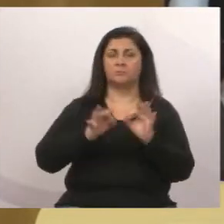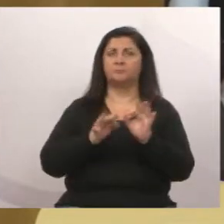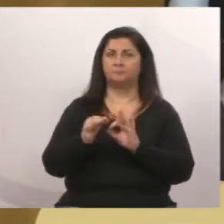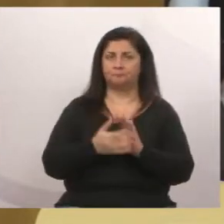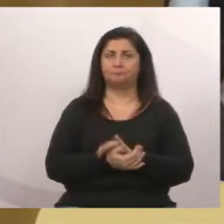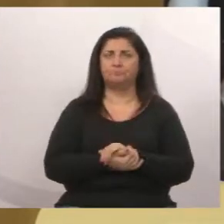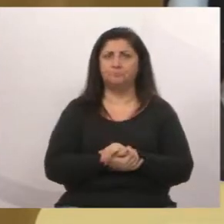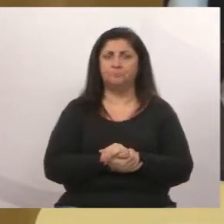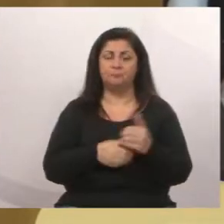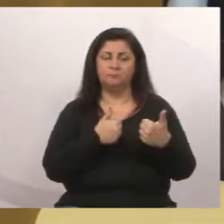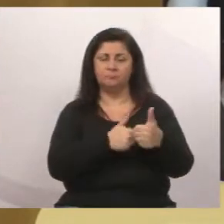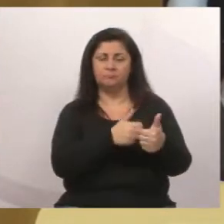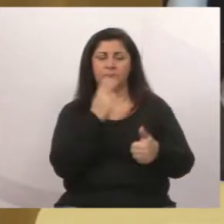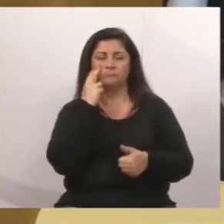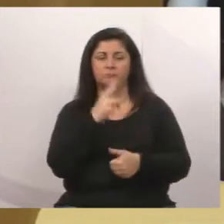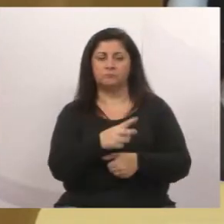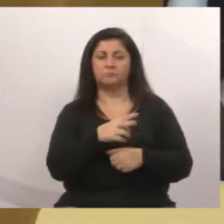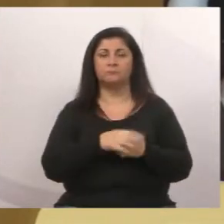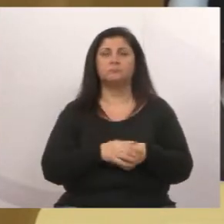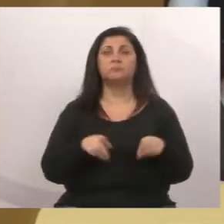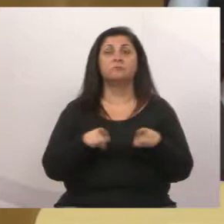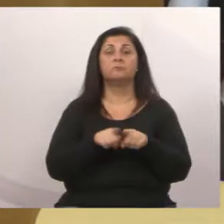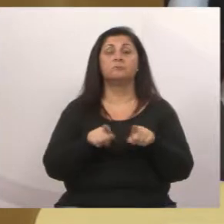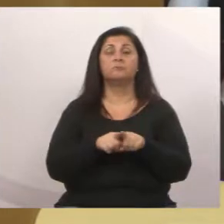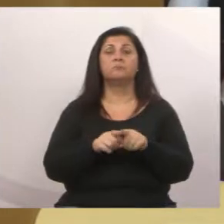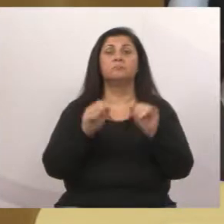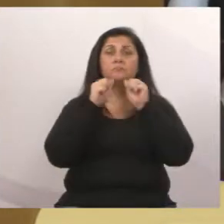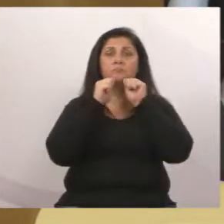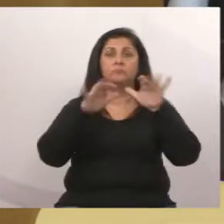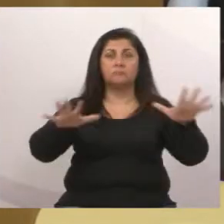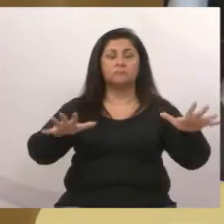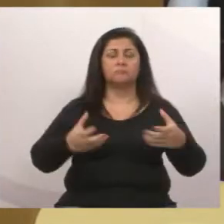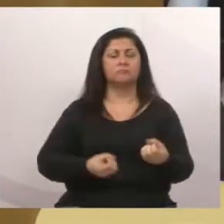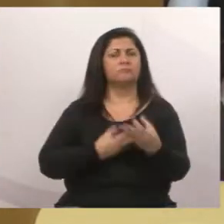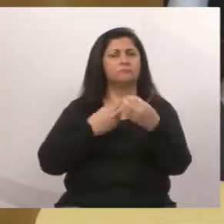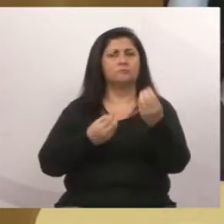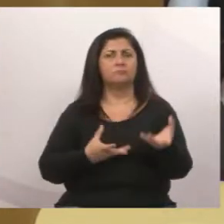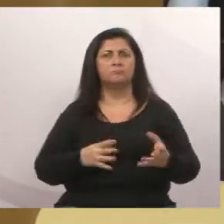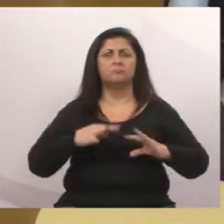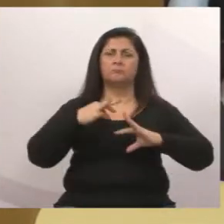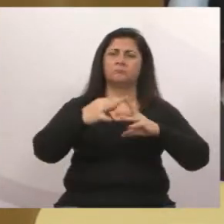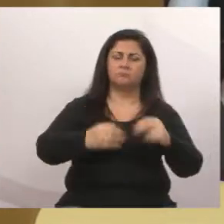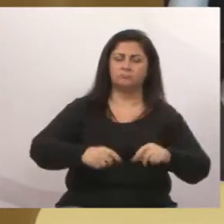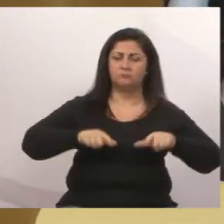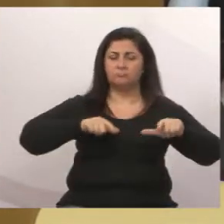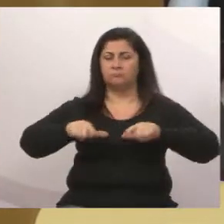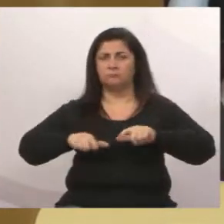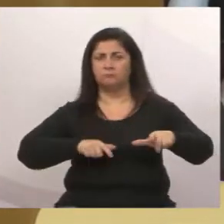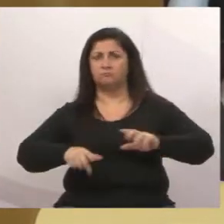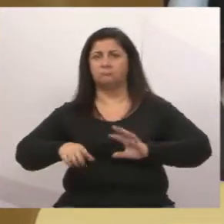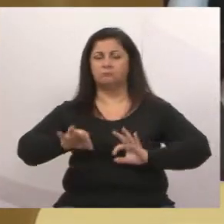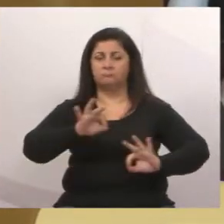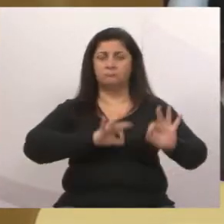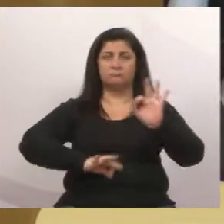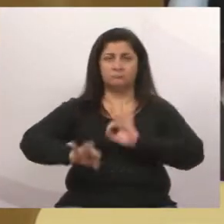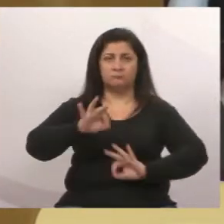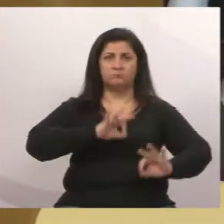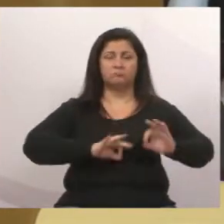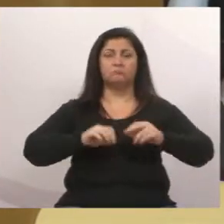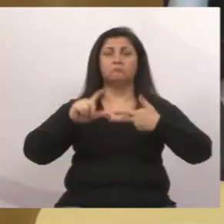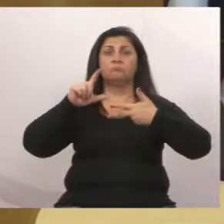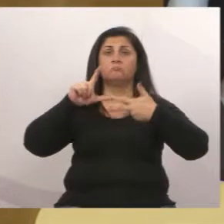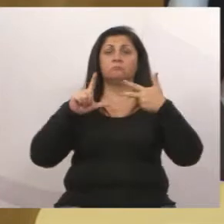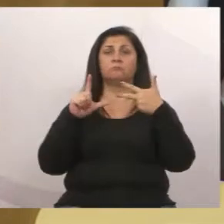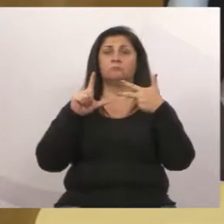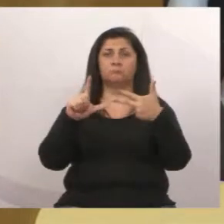para o devido acompanhamento e prestar informações e esclarecimentos sobre atos, programas e projetos do Poder Legislativo